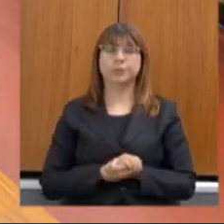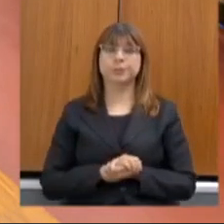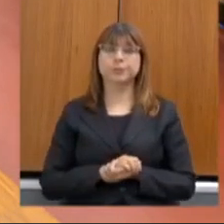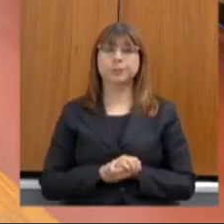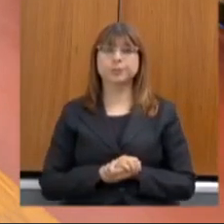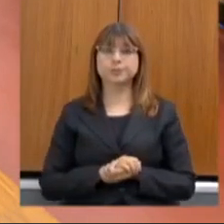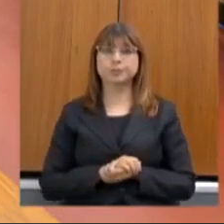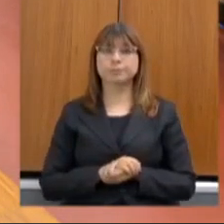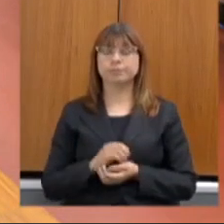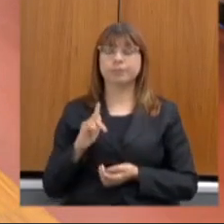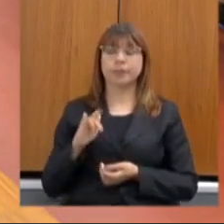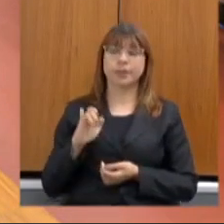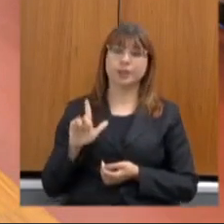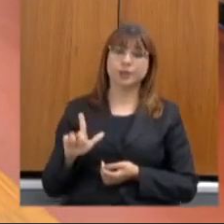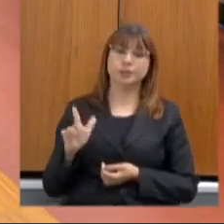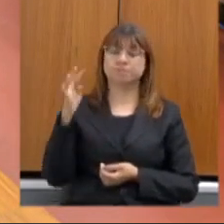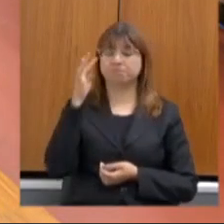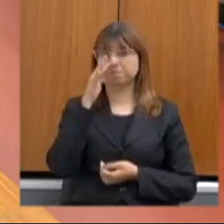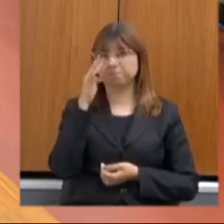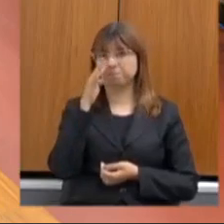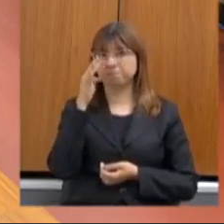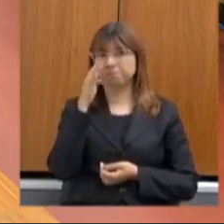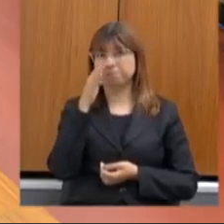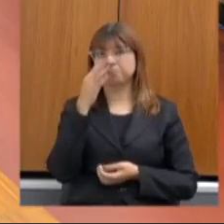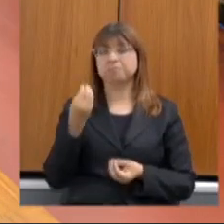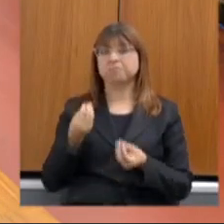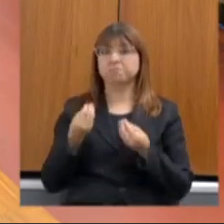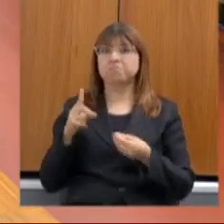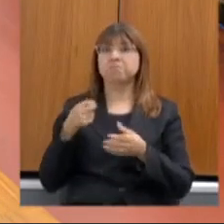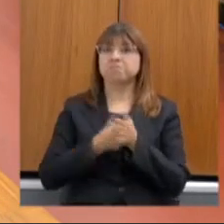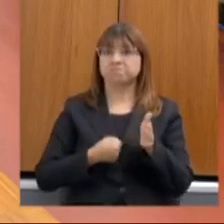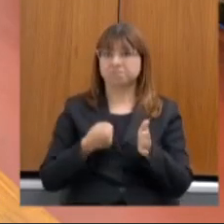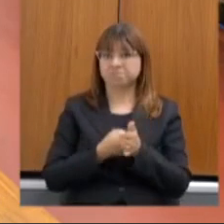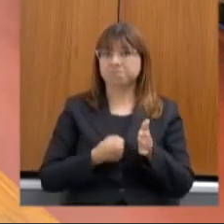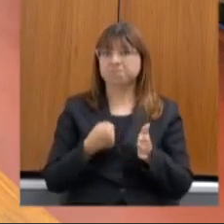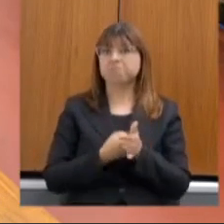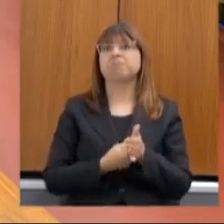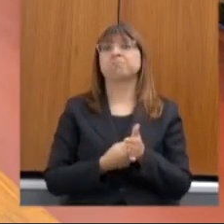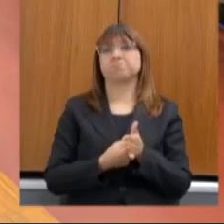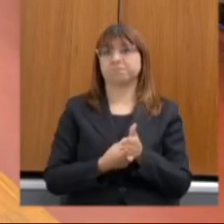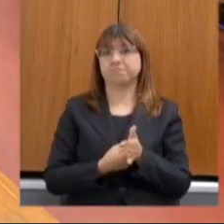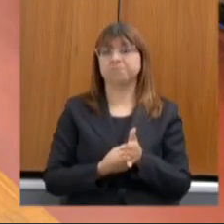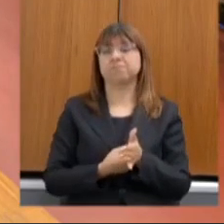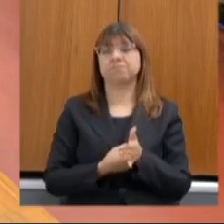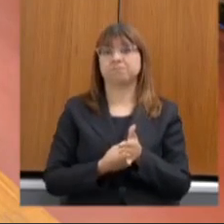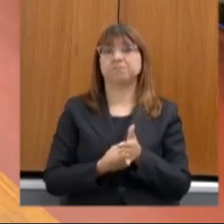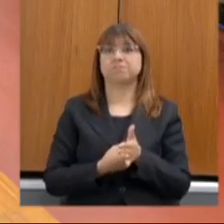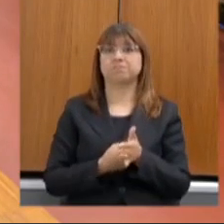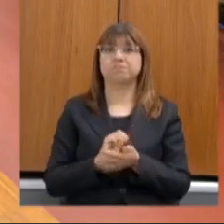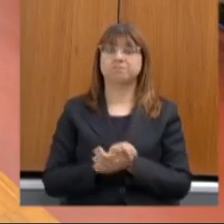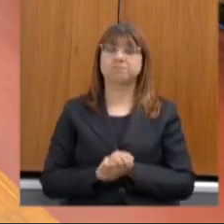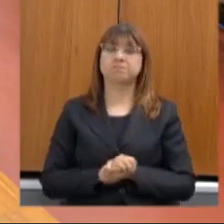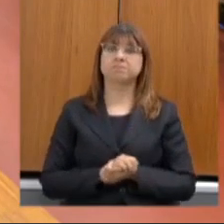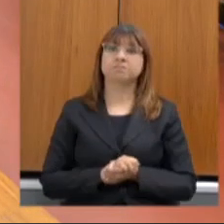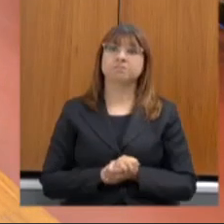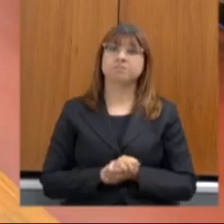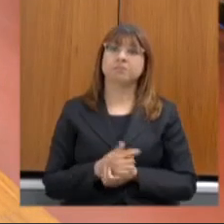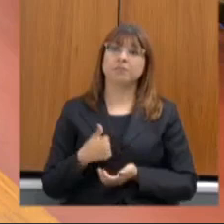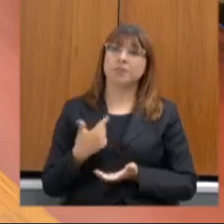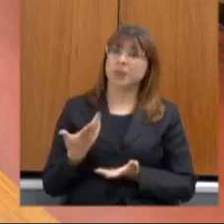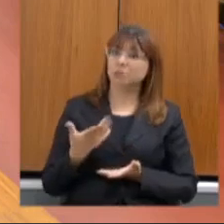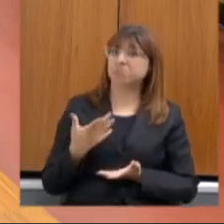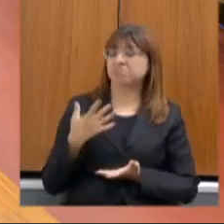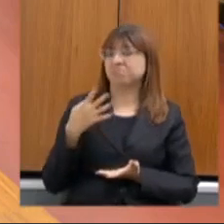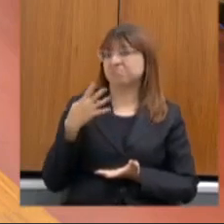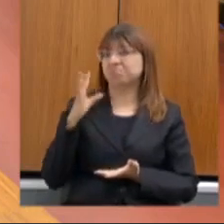lá não é de admirar o tanto que você luta por isso batalha por isso e eu acho você